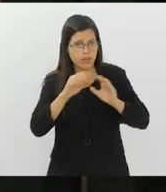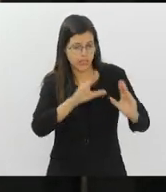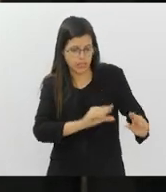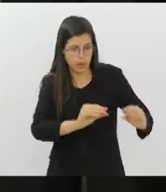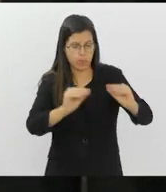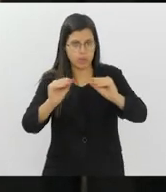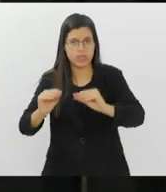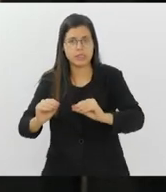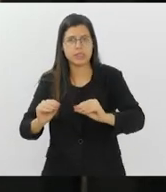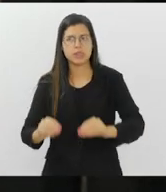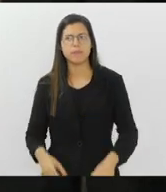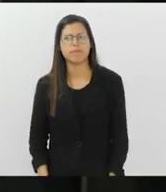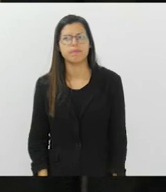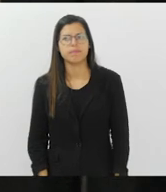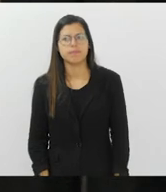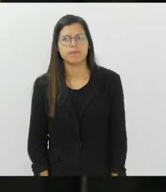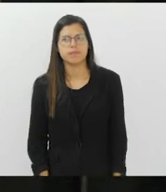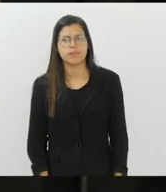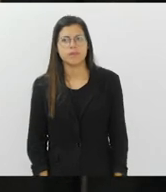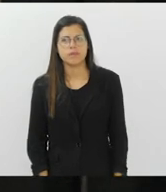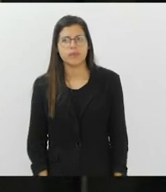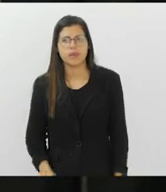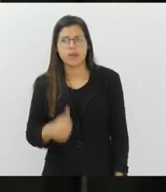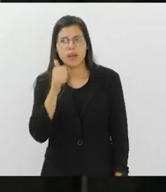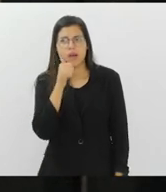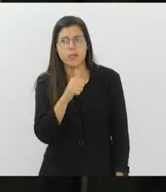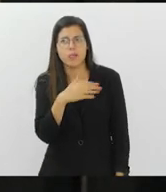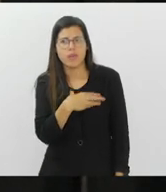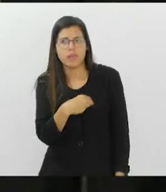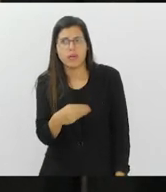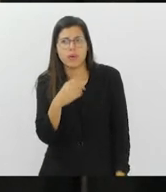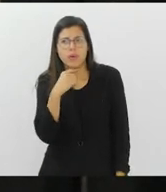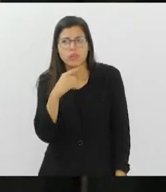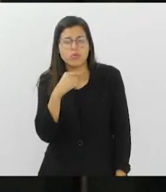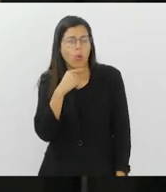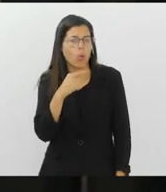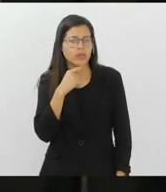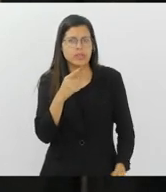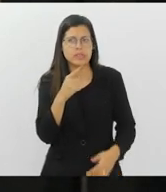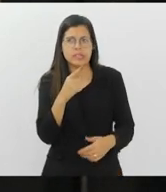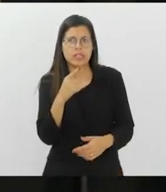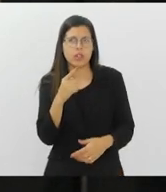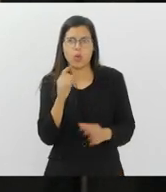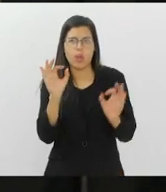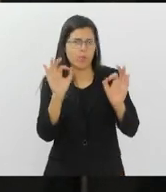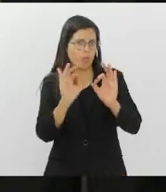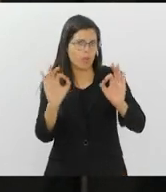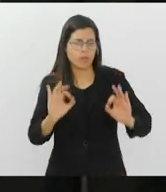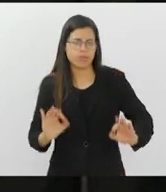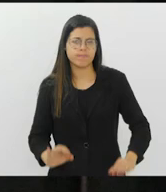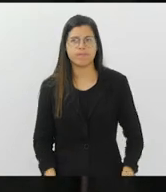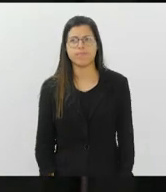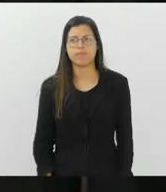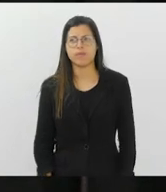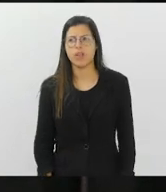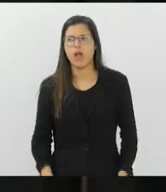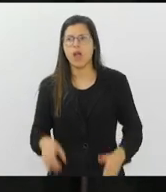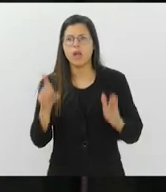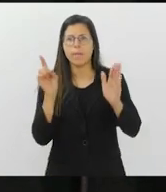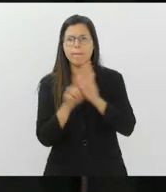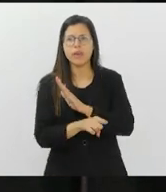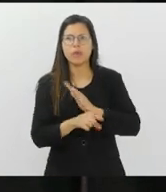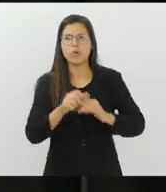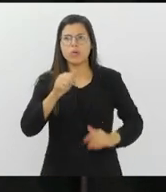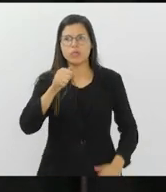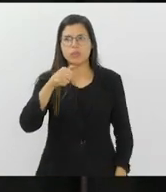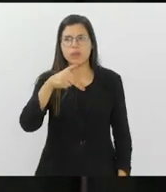portabilidade, a minha filha não conseguiu ir para lugar nenhum. Nenhum. Aí eu pergunto, ANS, aonde